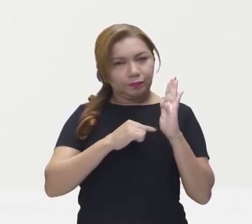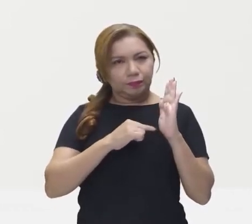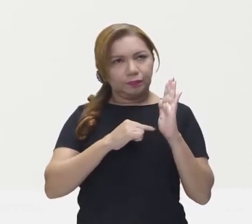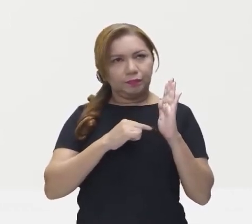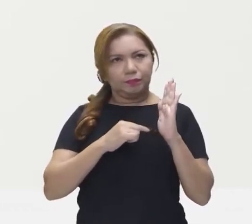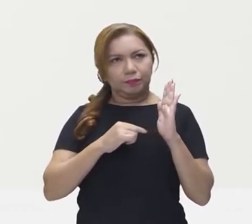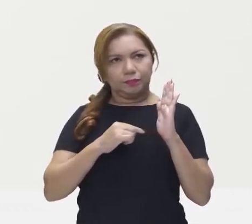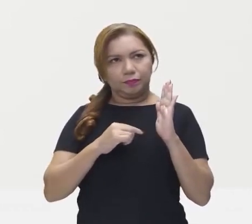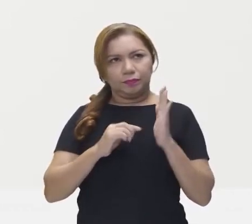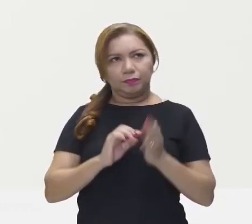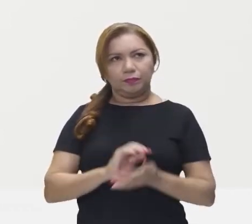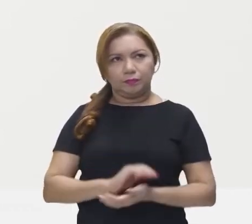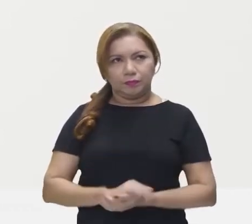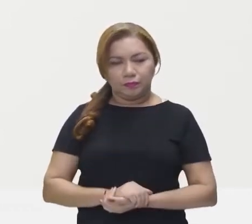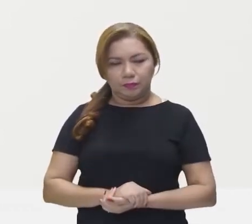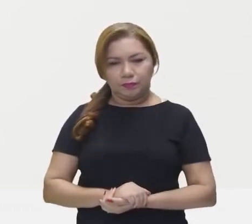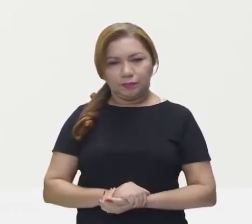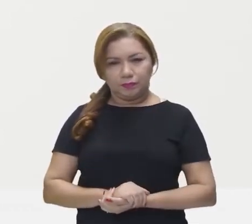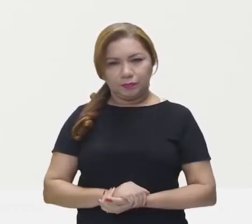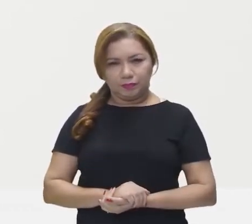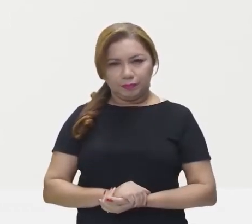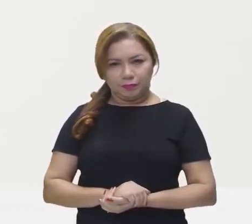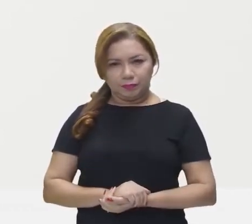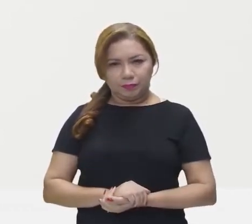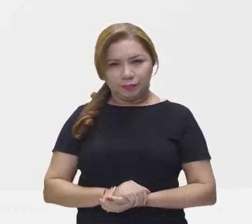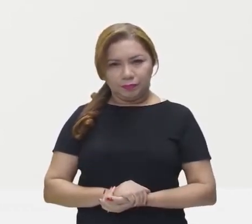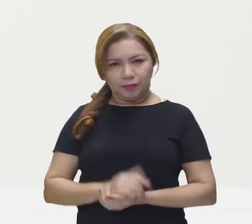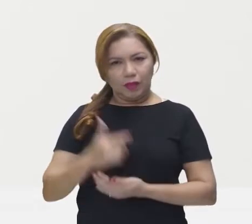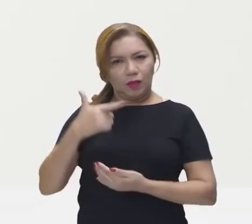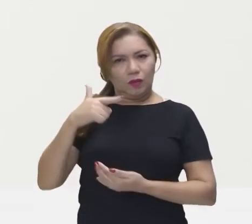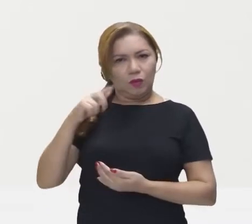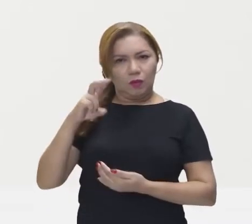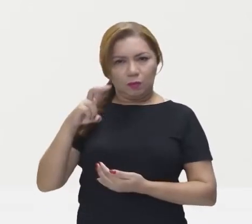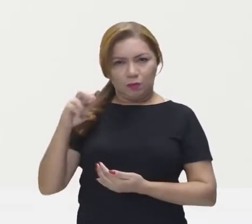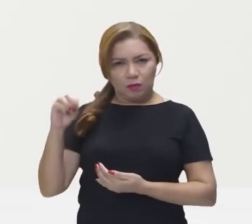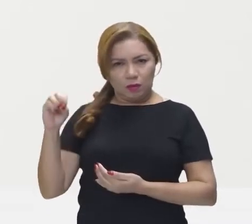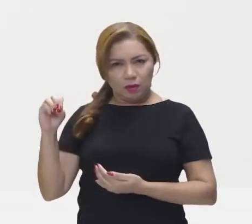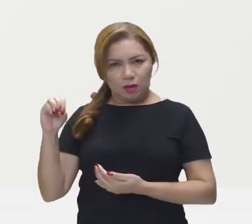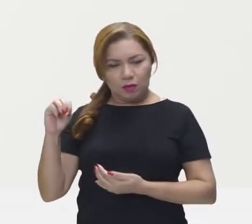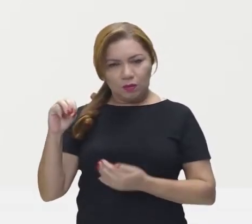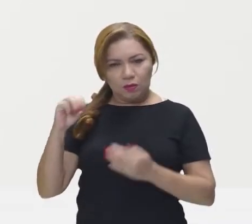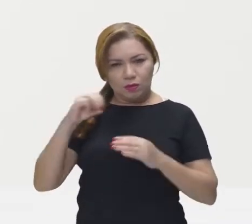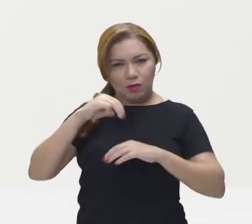2.500 metros quadrados.